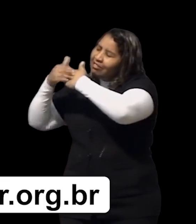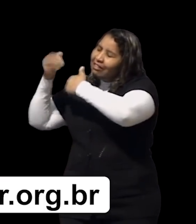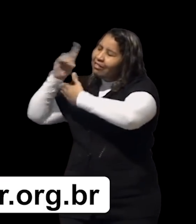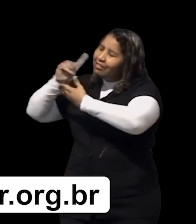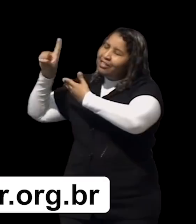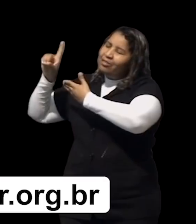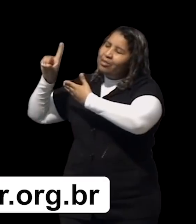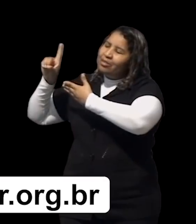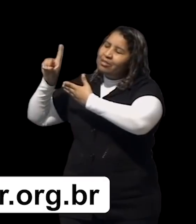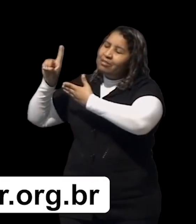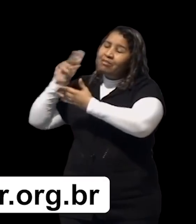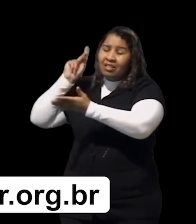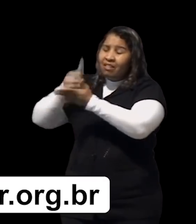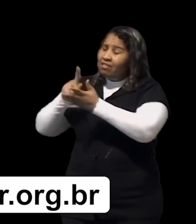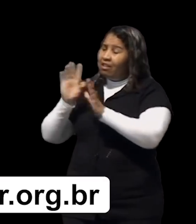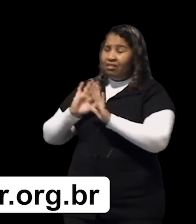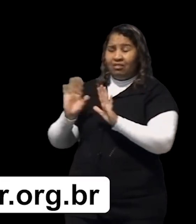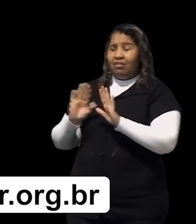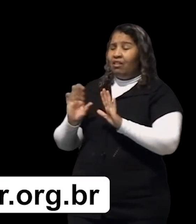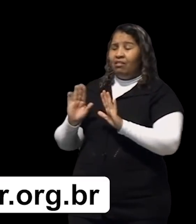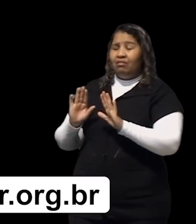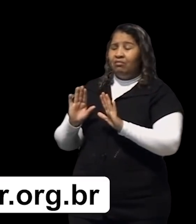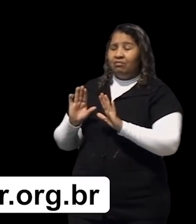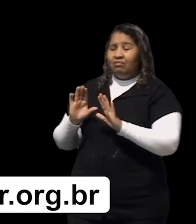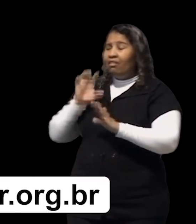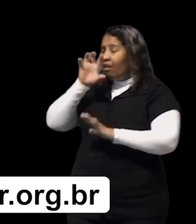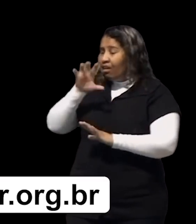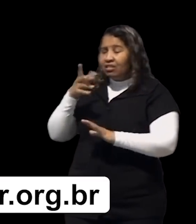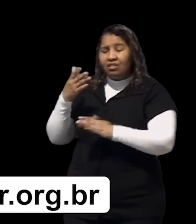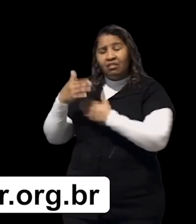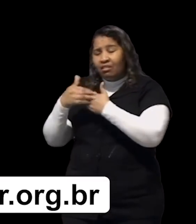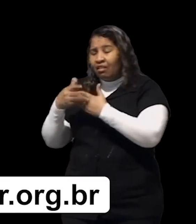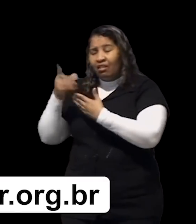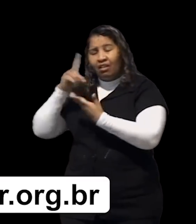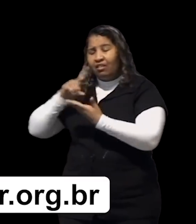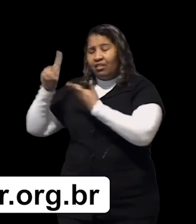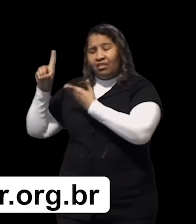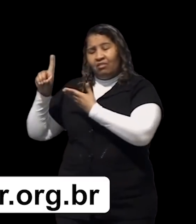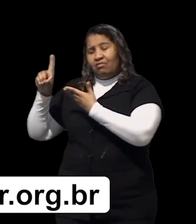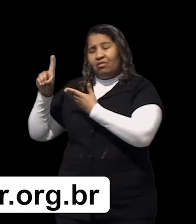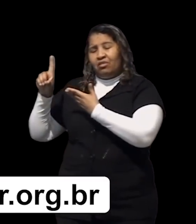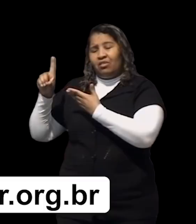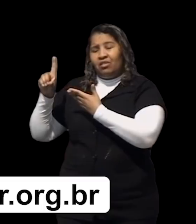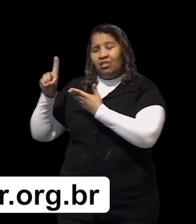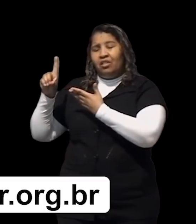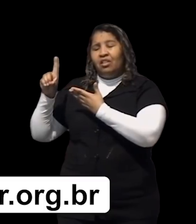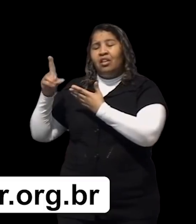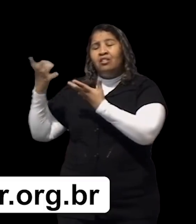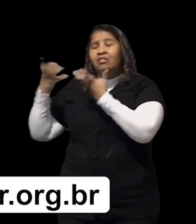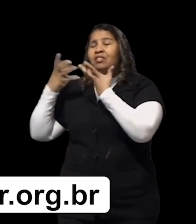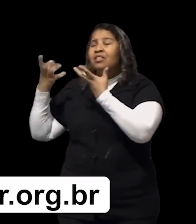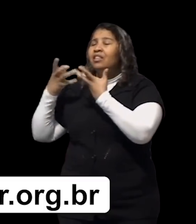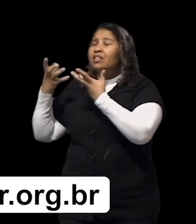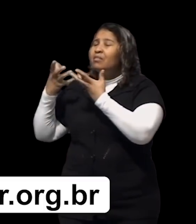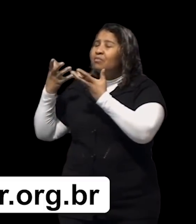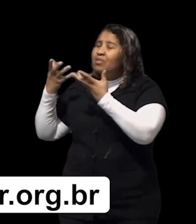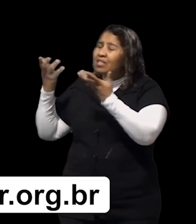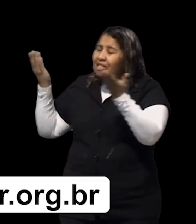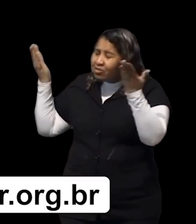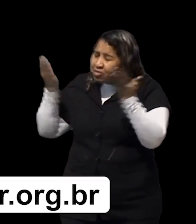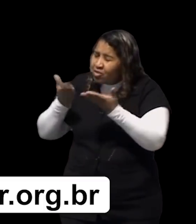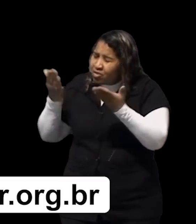queremos alcançar a afiliação que só tem para cada um de nós eu quero abençoar o teus filhos